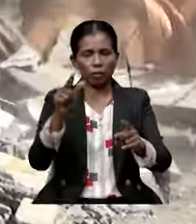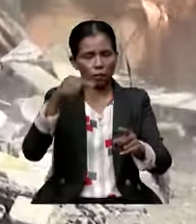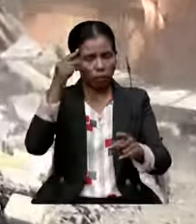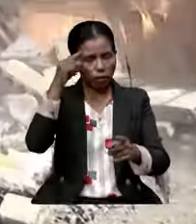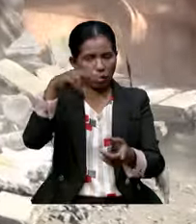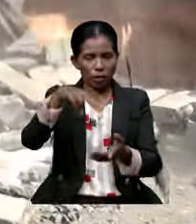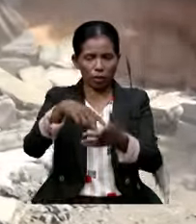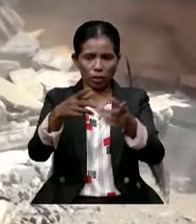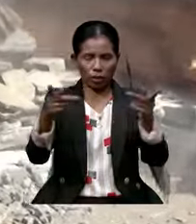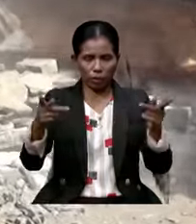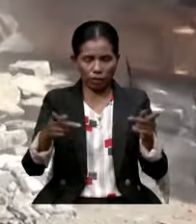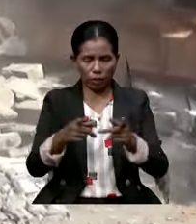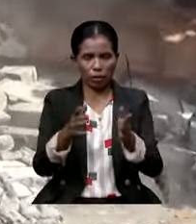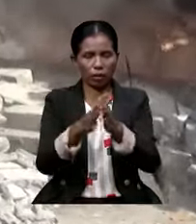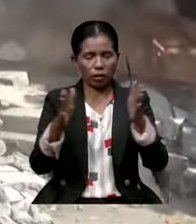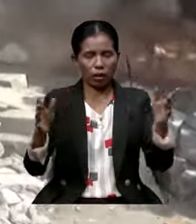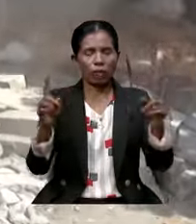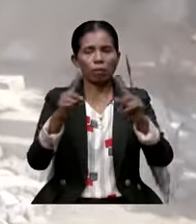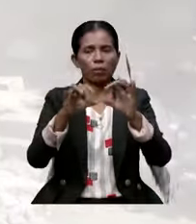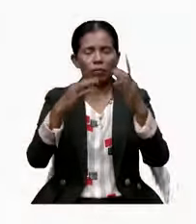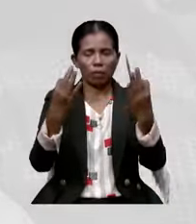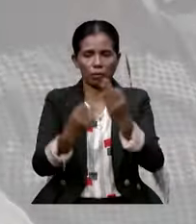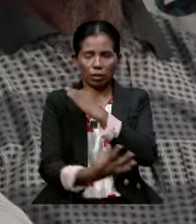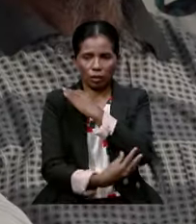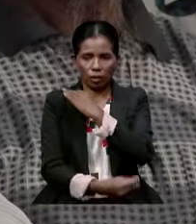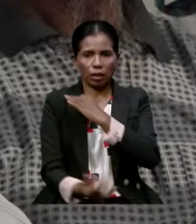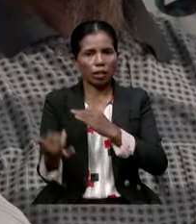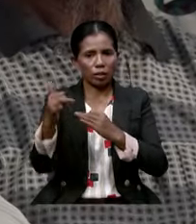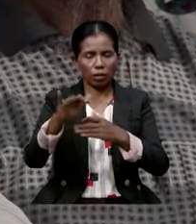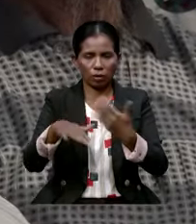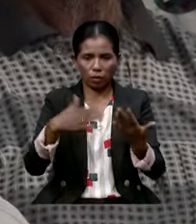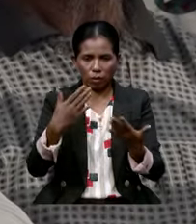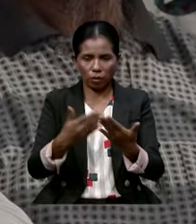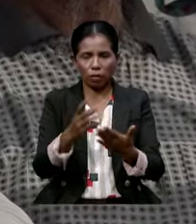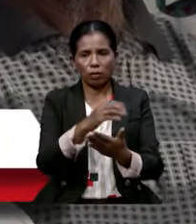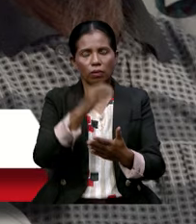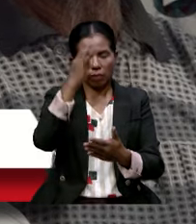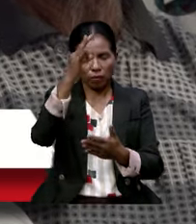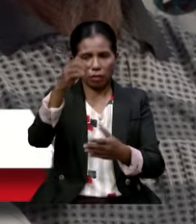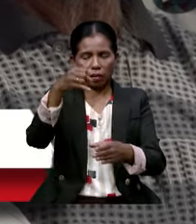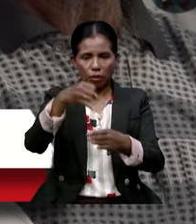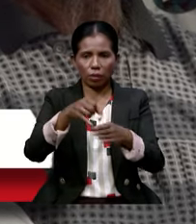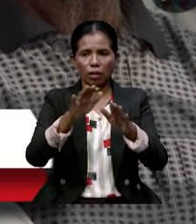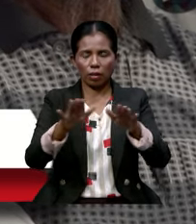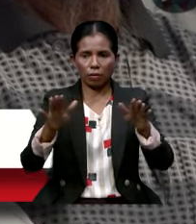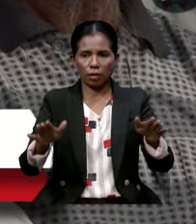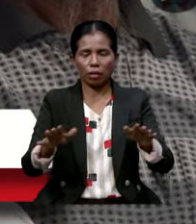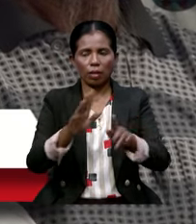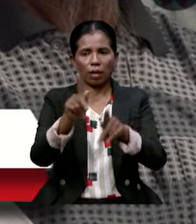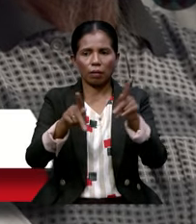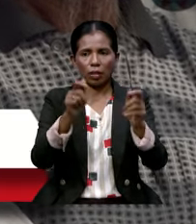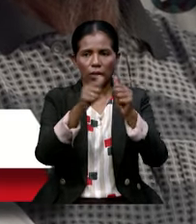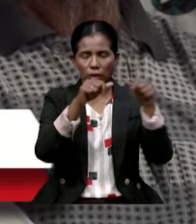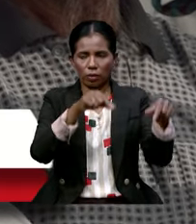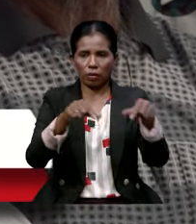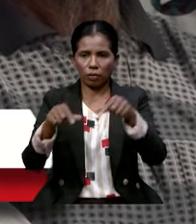em centro de acolhimento da família vulnerável Sira, onde assegura ser direito, incluindo a BARIC, EMA ou deficiência